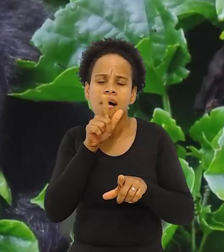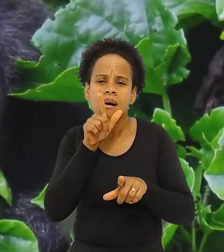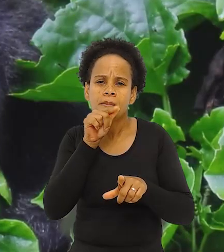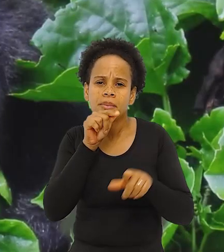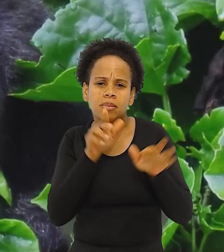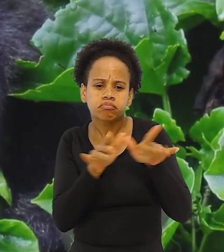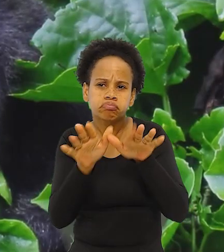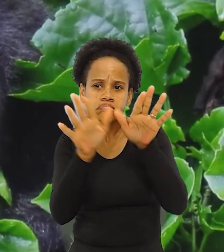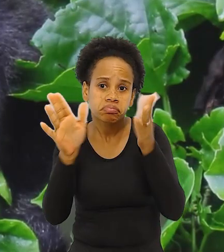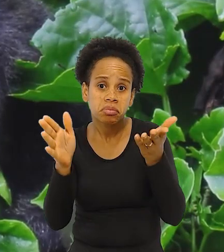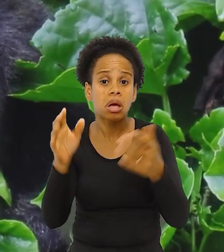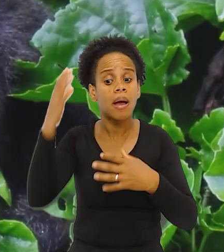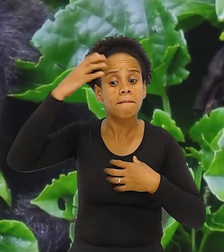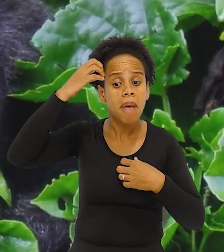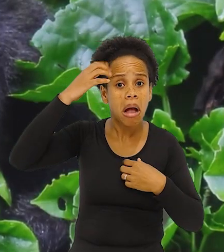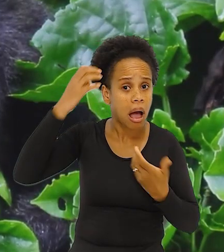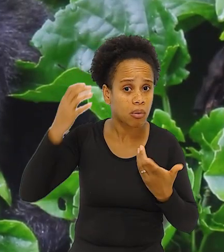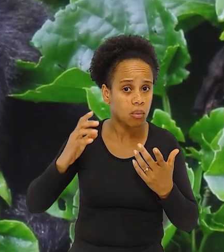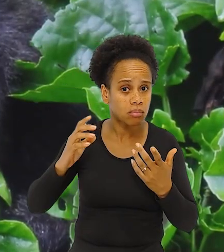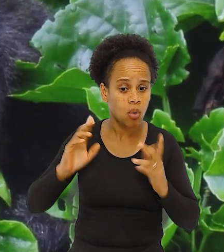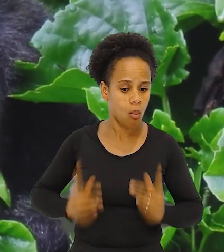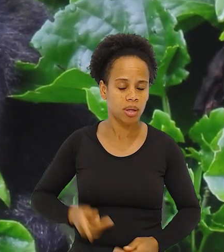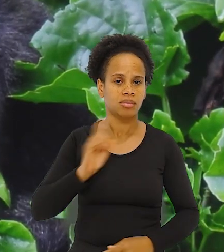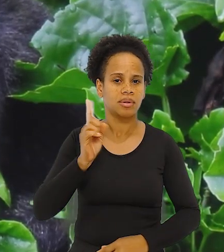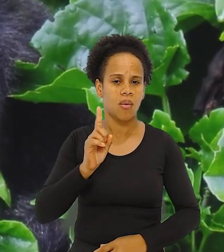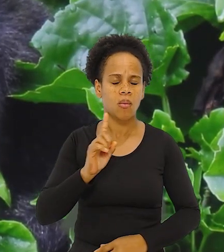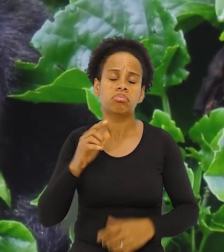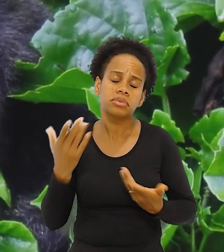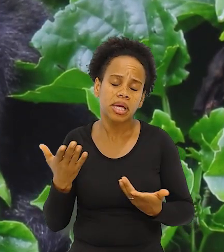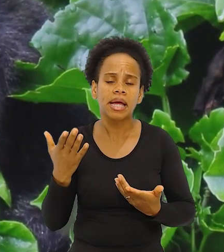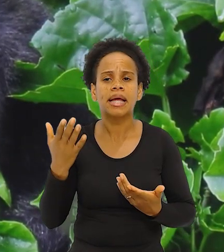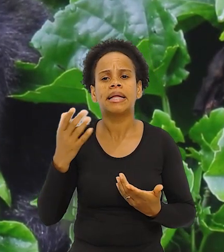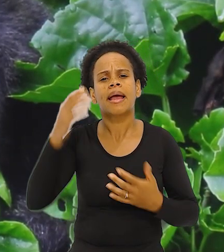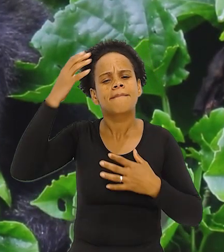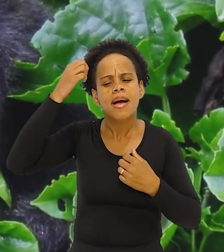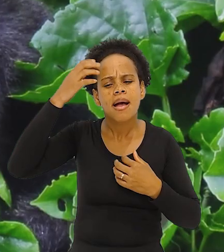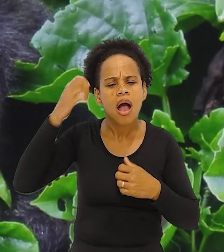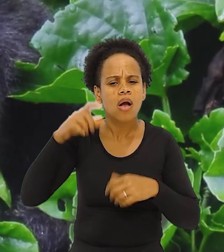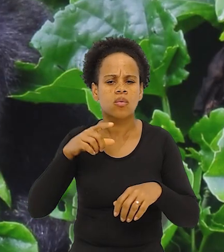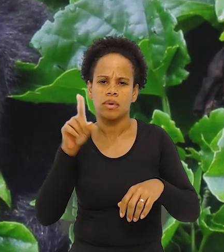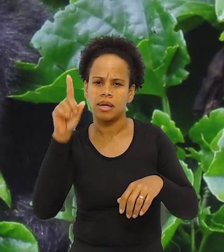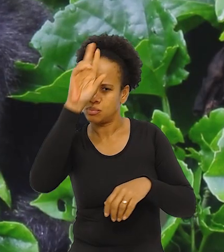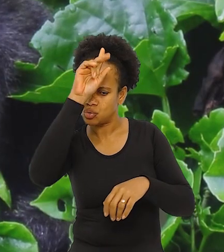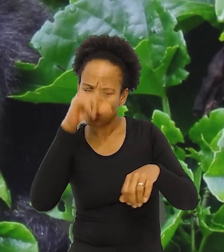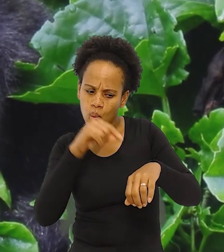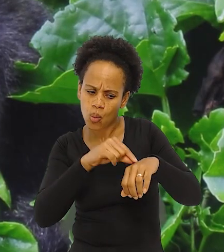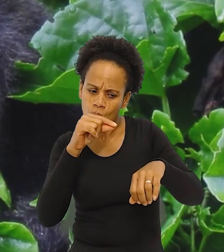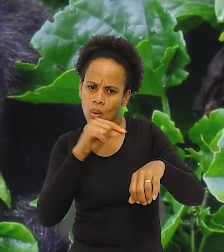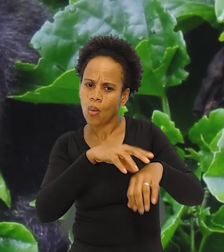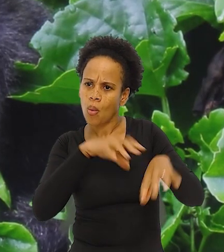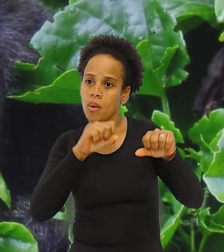humanos. Entre os primatas que são frequentemente picados por estes mosquitos estão